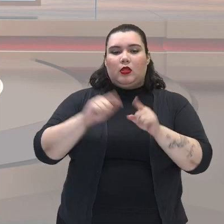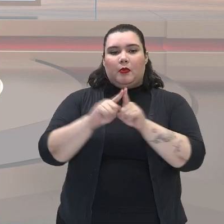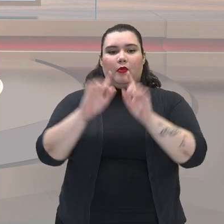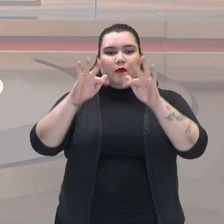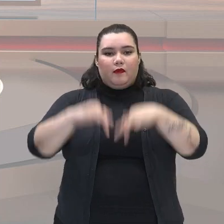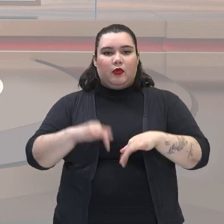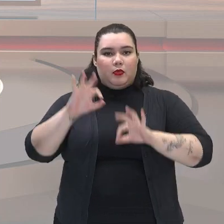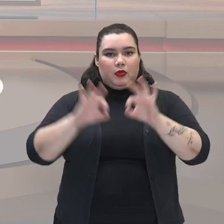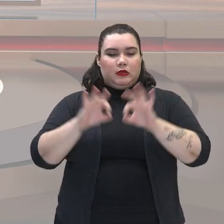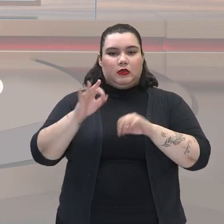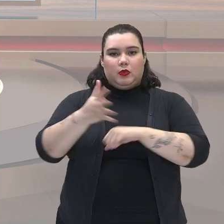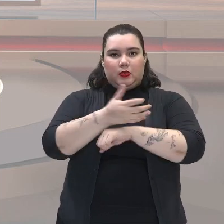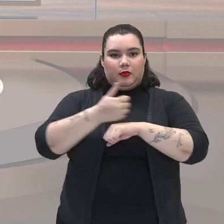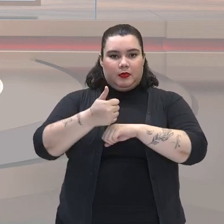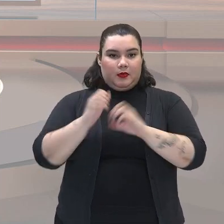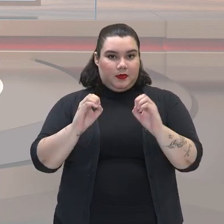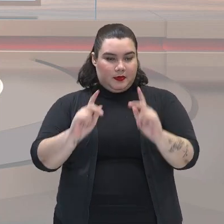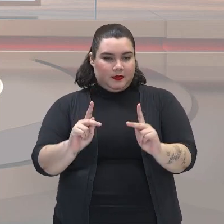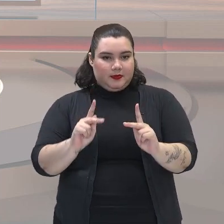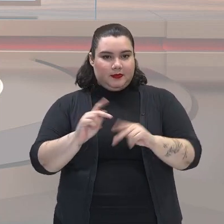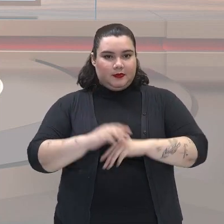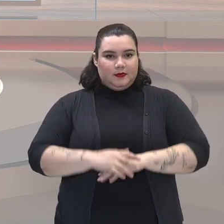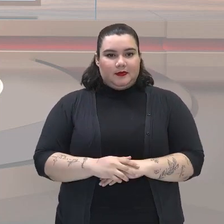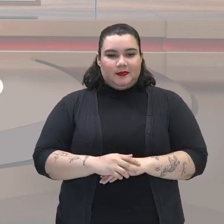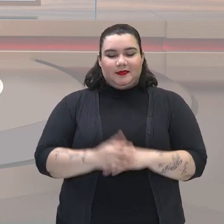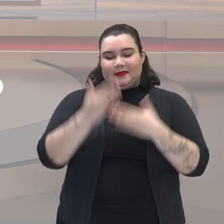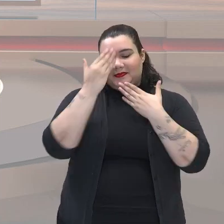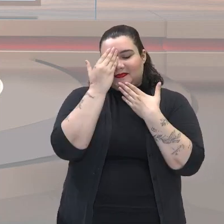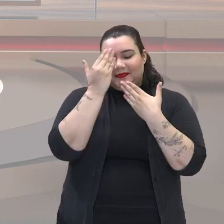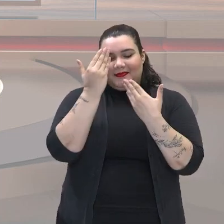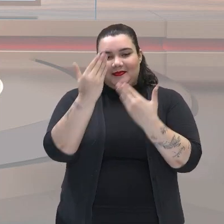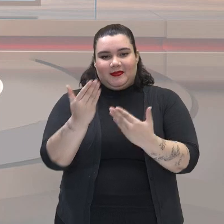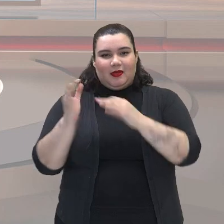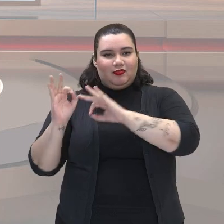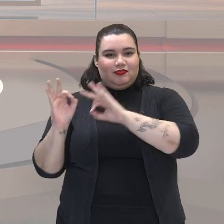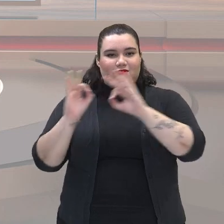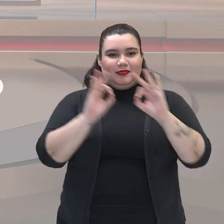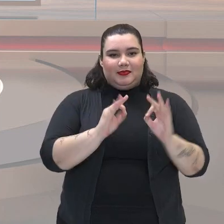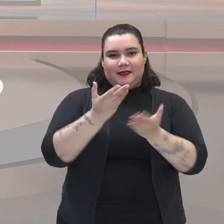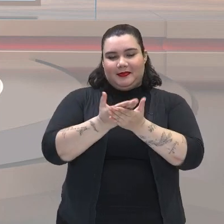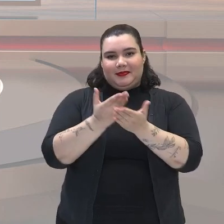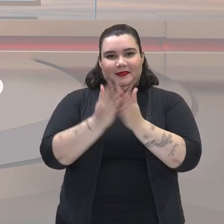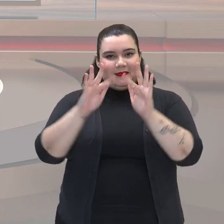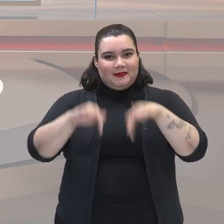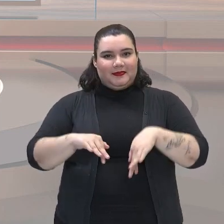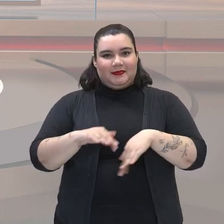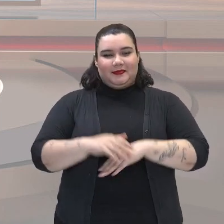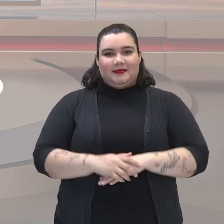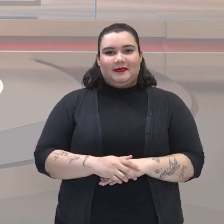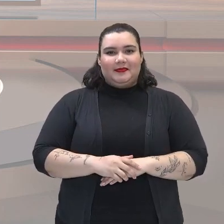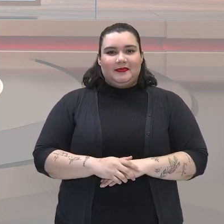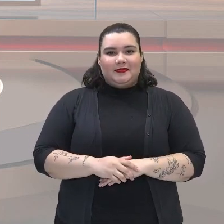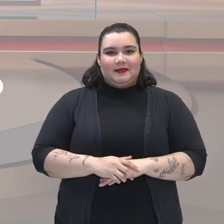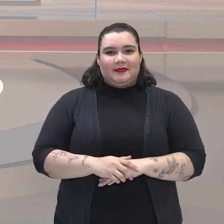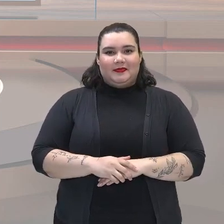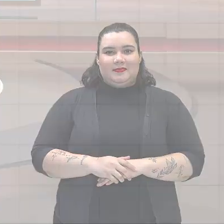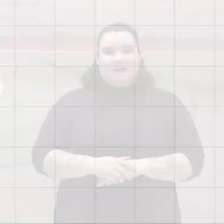processo colonial. Ok, meus queridos? Muito obrigado pela atenção e essa foi a nossa aula de hoje.